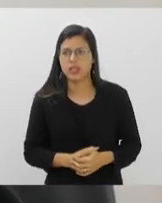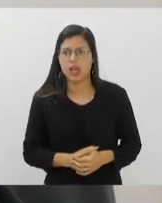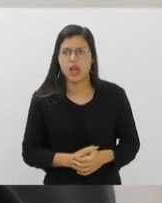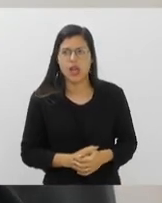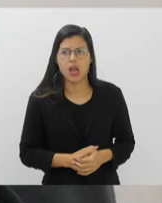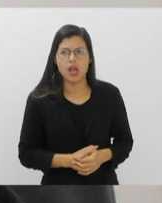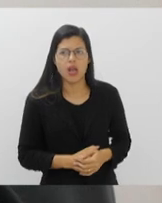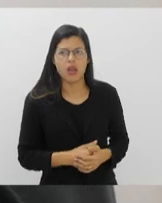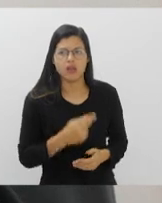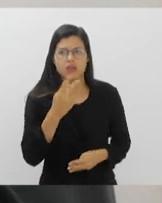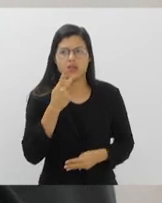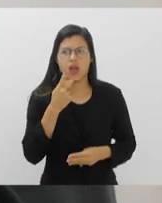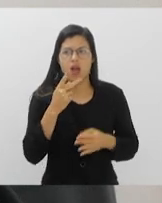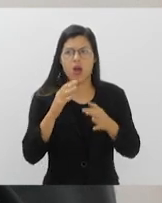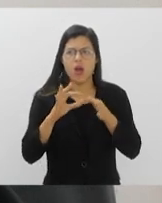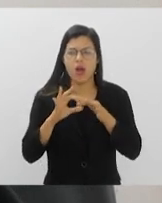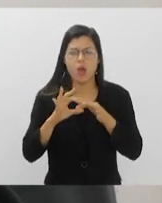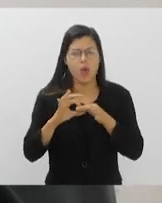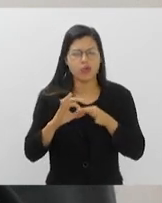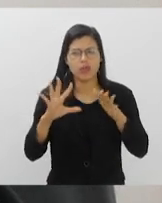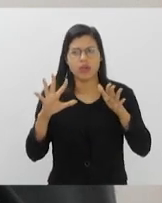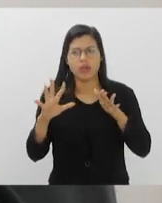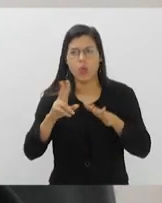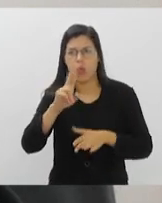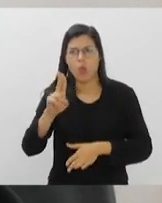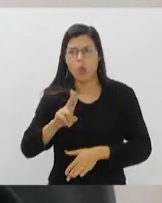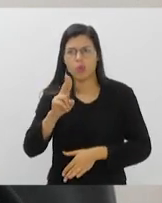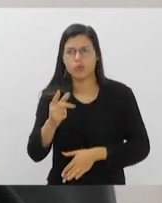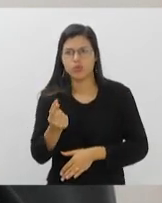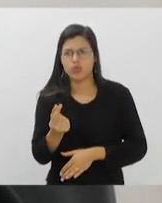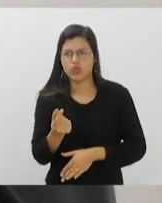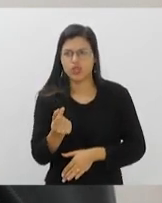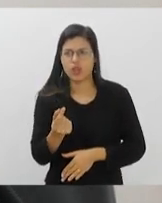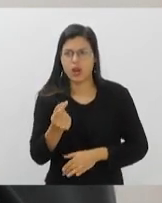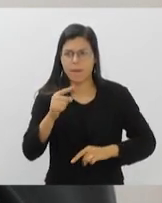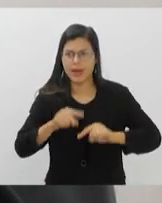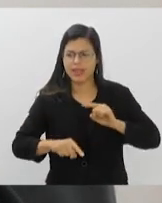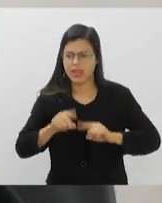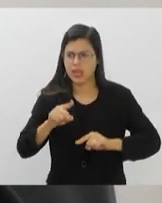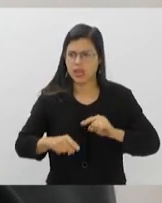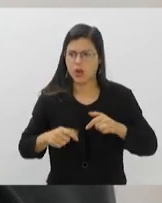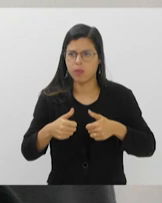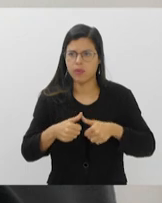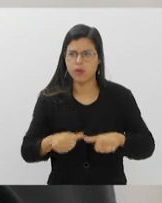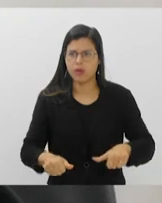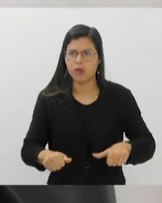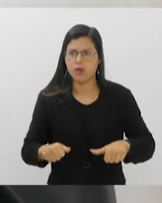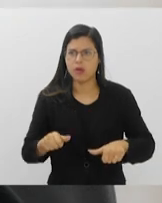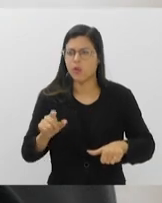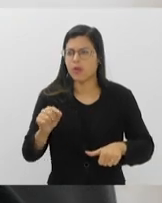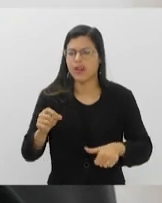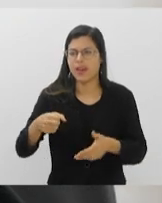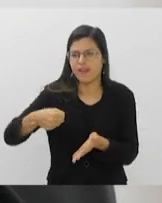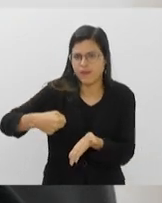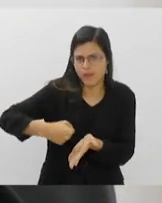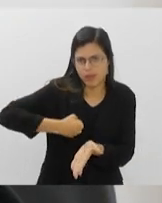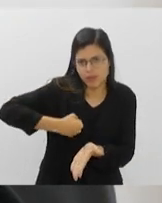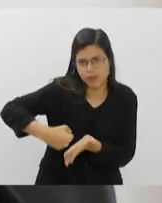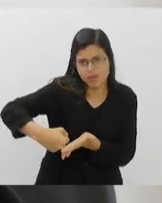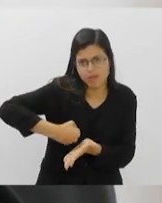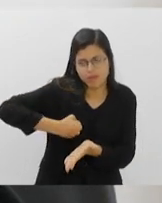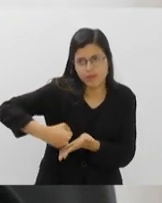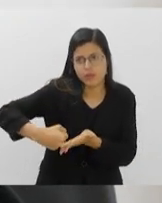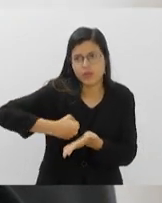autorizei o uso de material uso do dinheiro em material permanente um ferro de Pass roupa para um abrigo